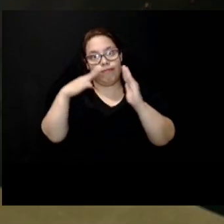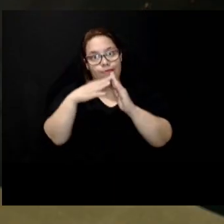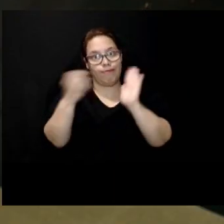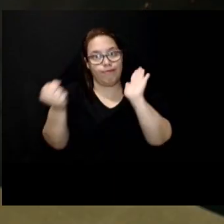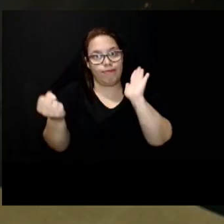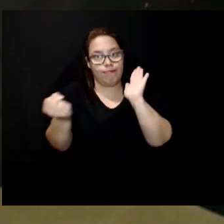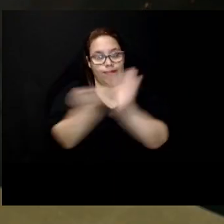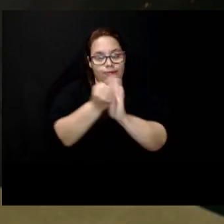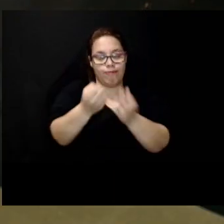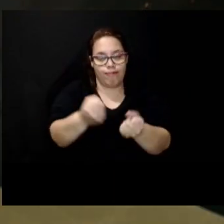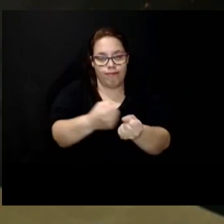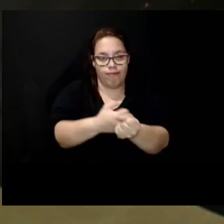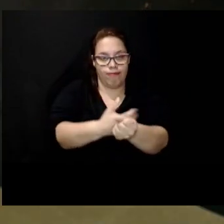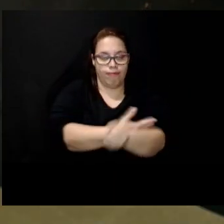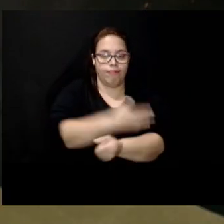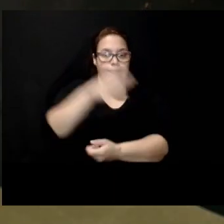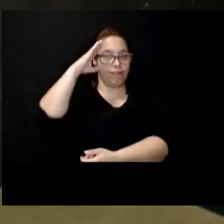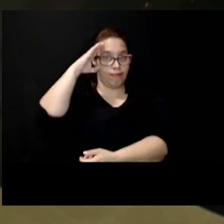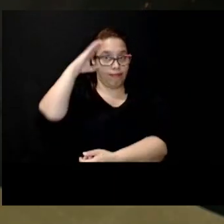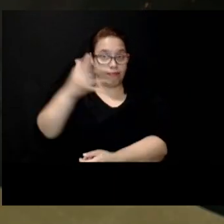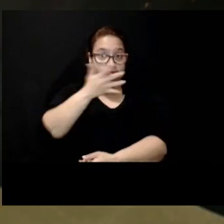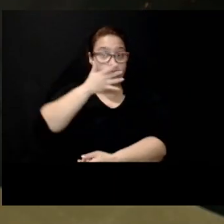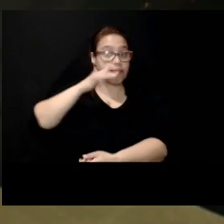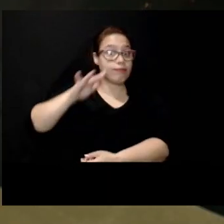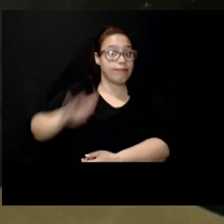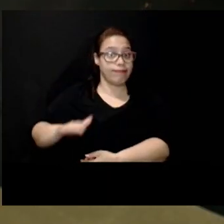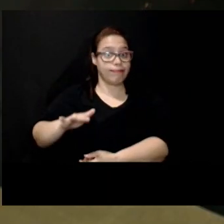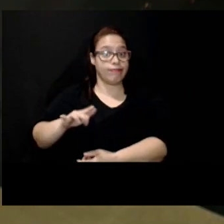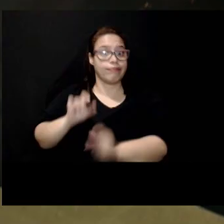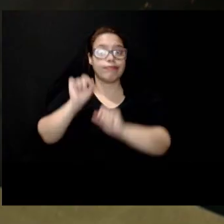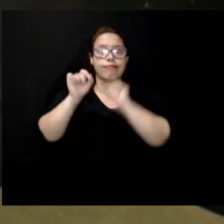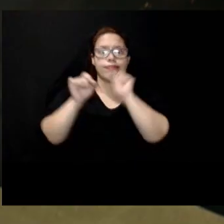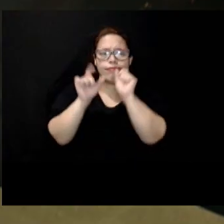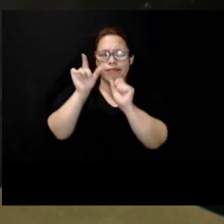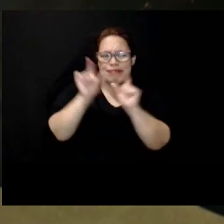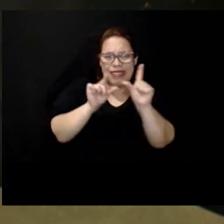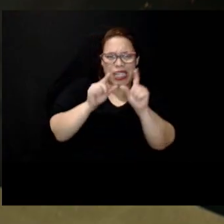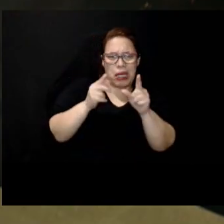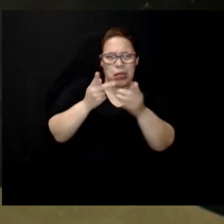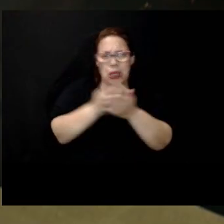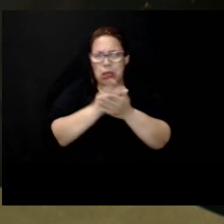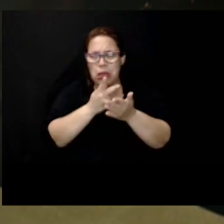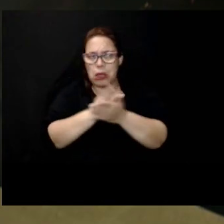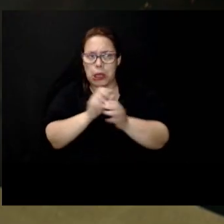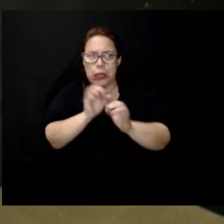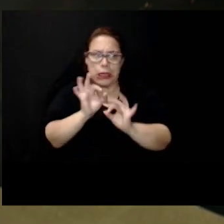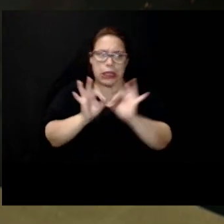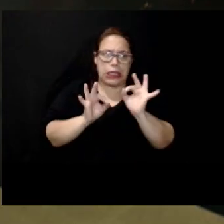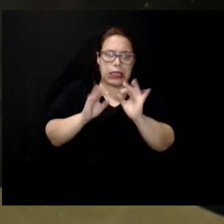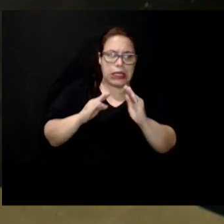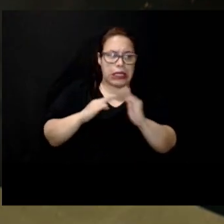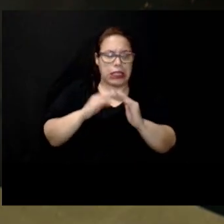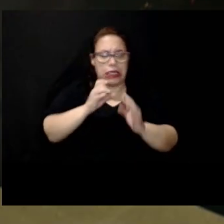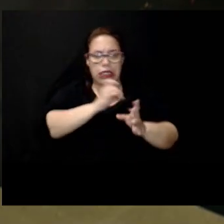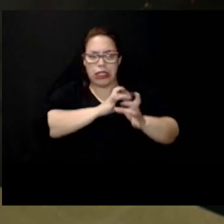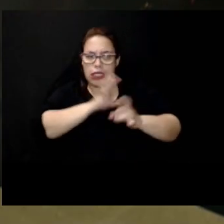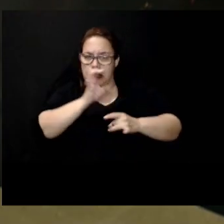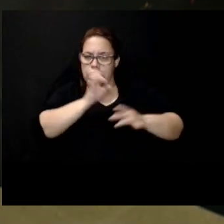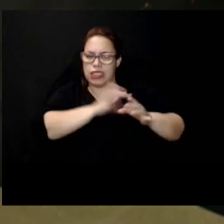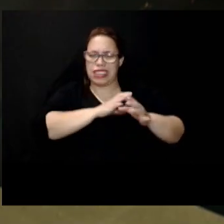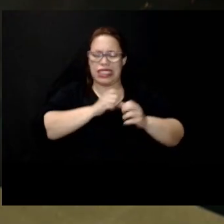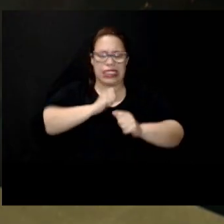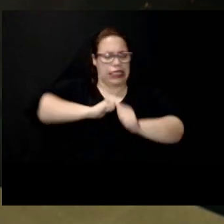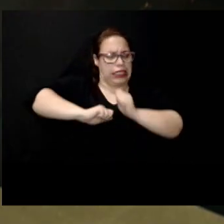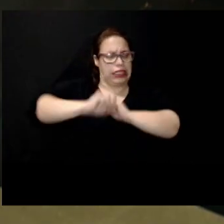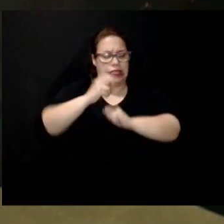emocionais, principalmente em crianças. Será que pequenos incidentes domésticos podem gerar medo, ansiedade ou até fobias?